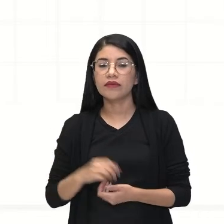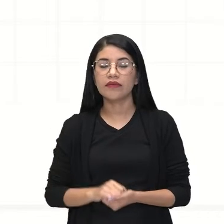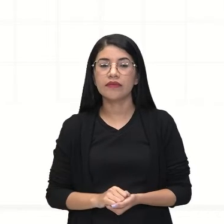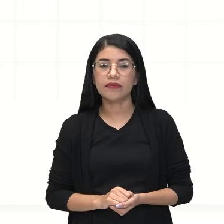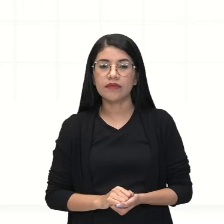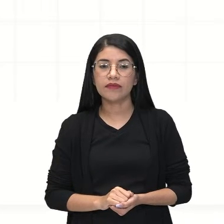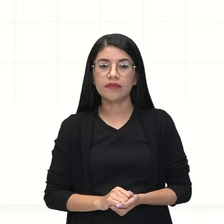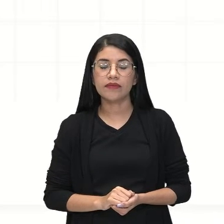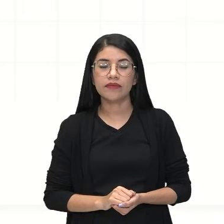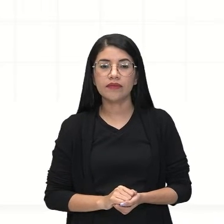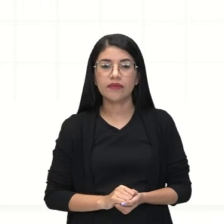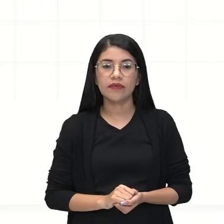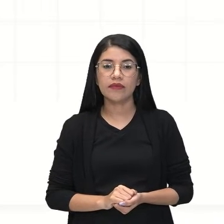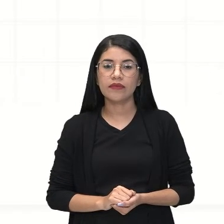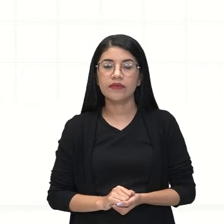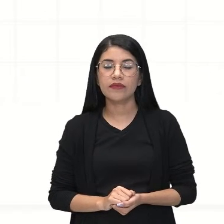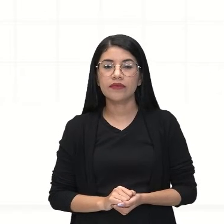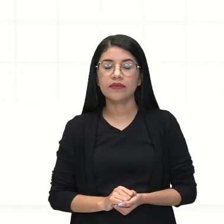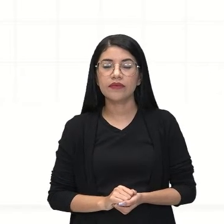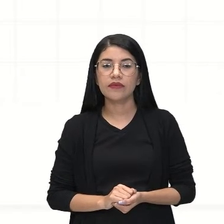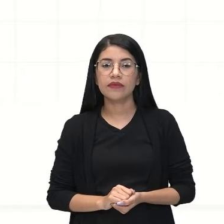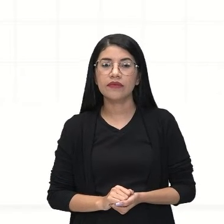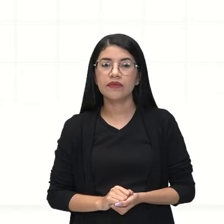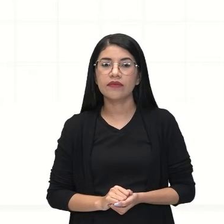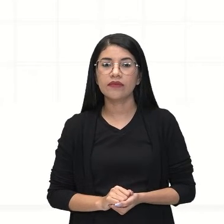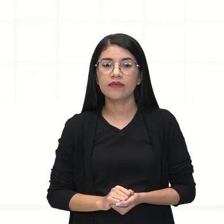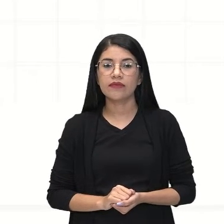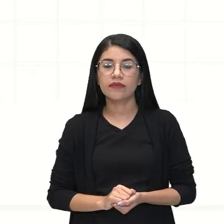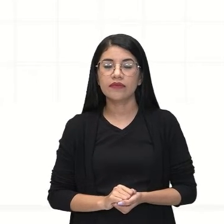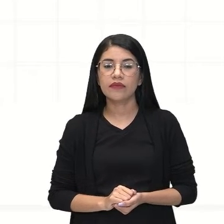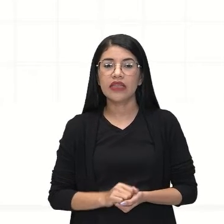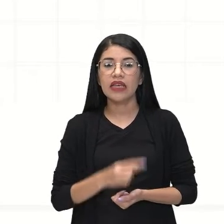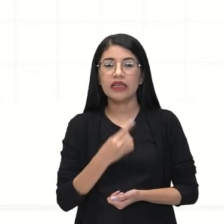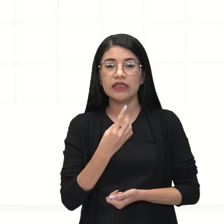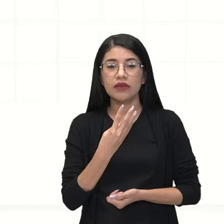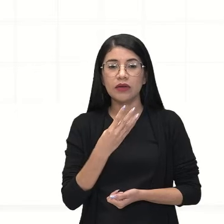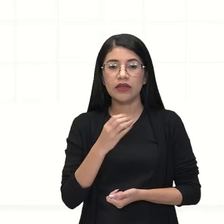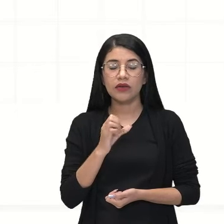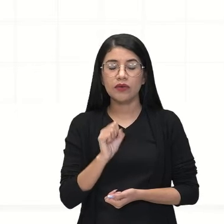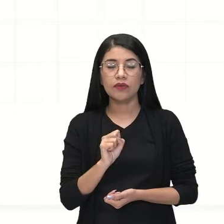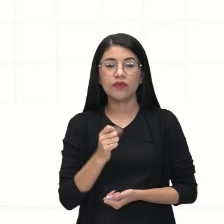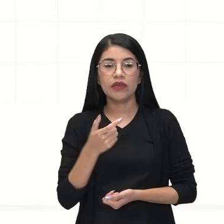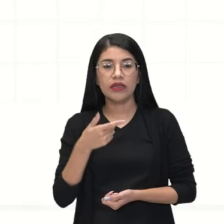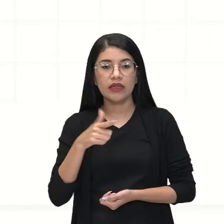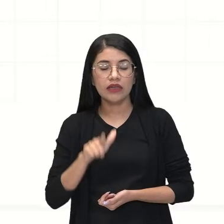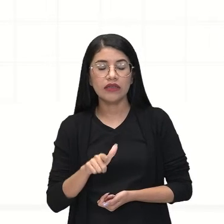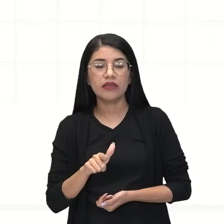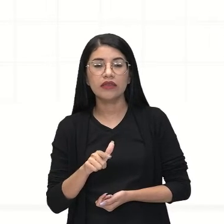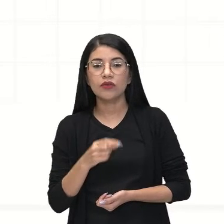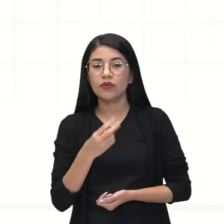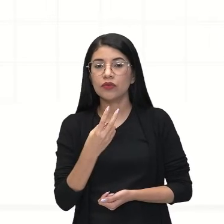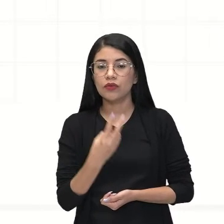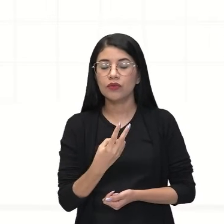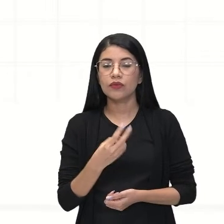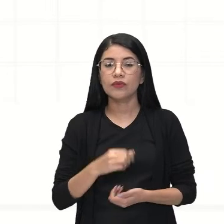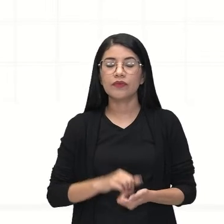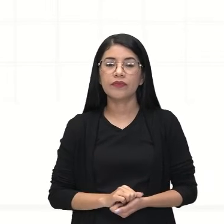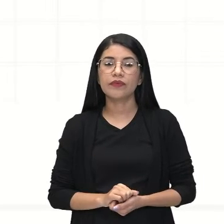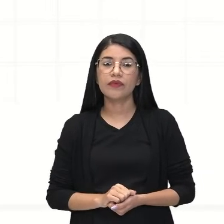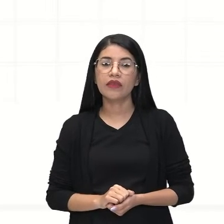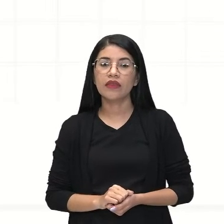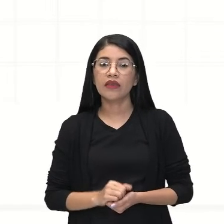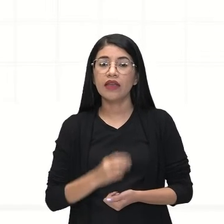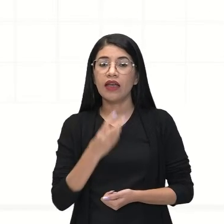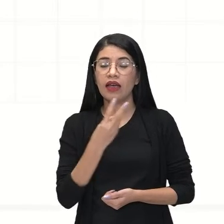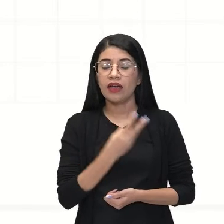Quem escolheu 2 horas? Apareceu aí 148 vezes, né? E a quantidade de 3 horas?